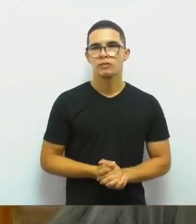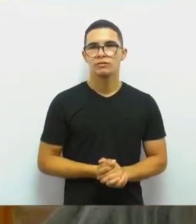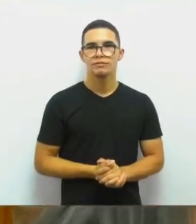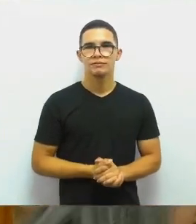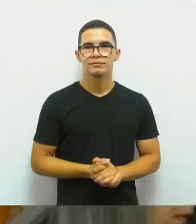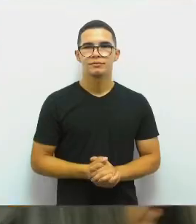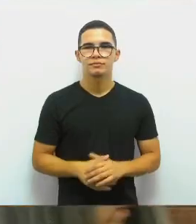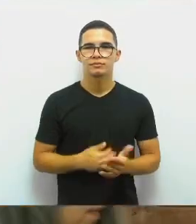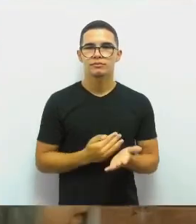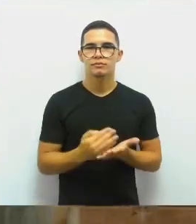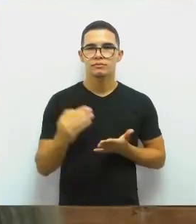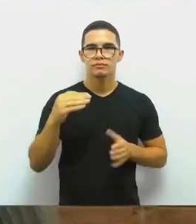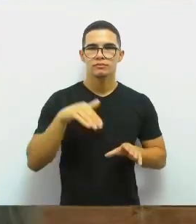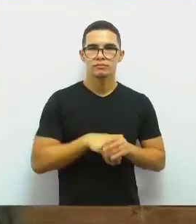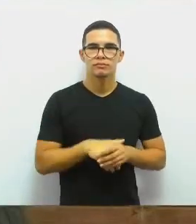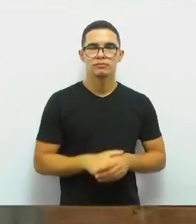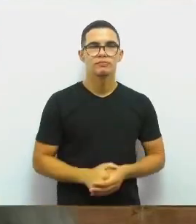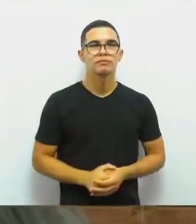Votação aberta.